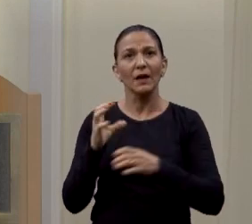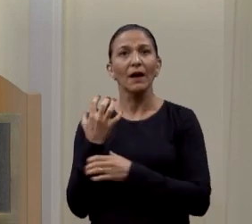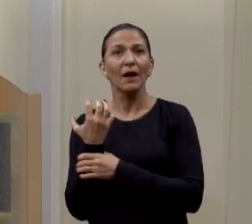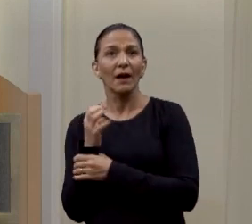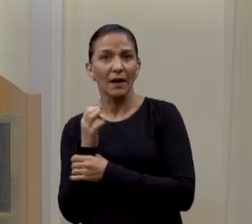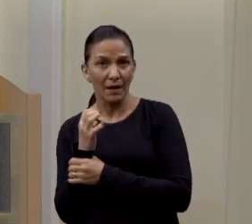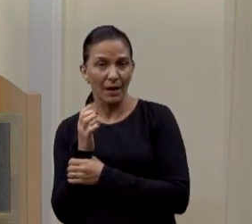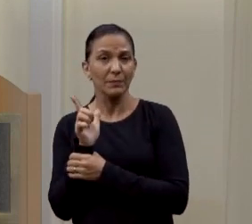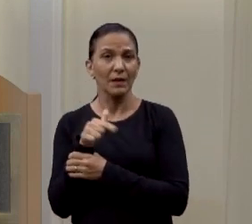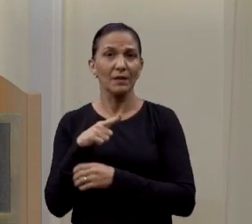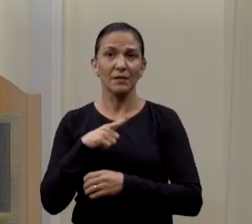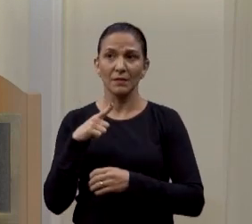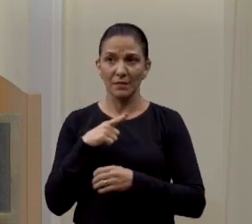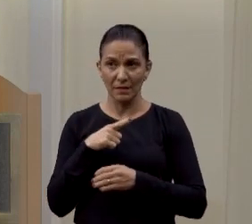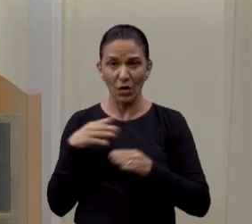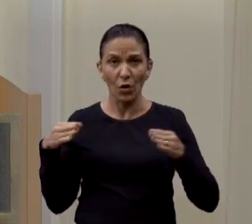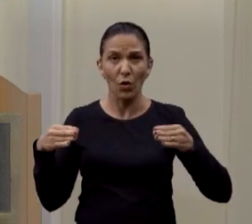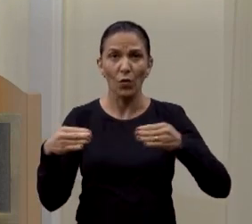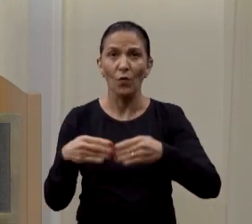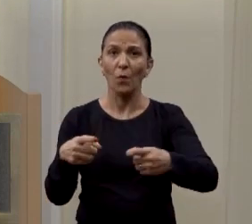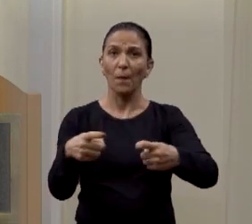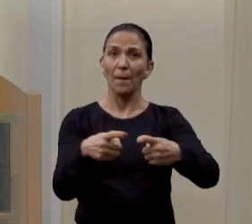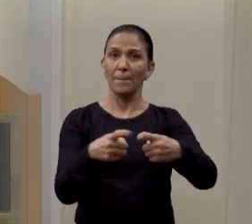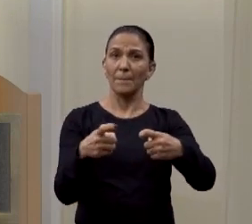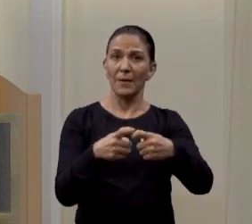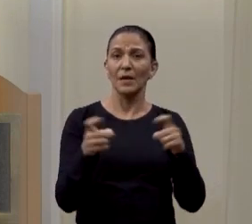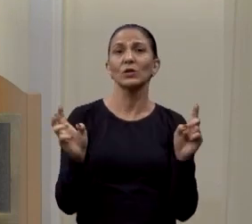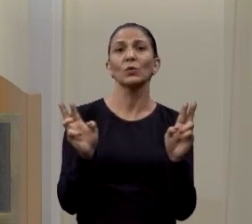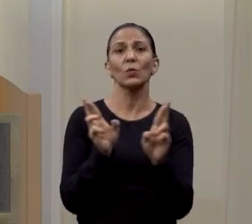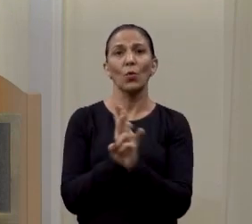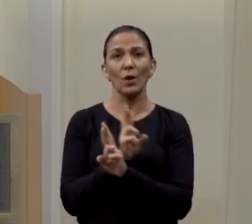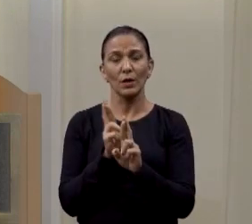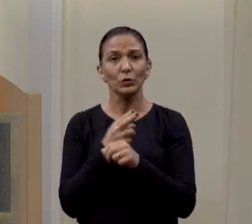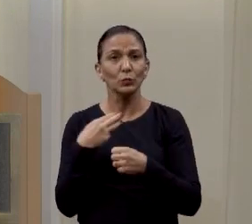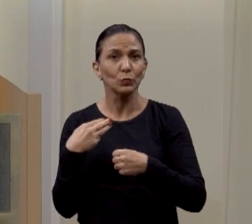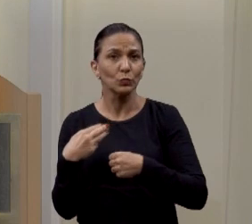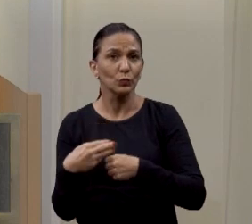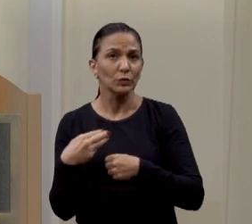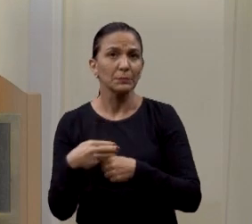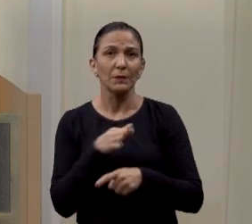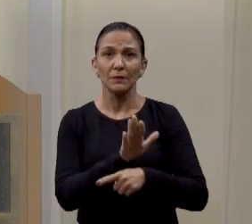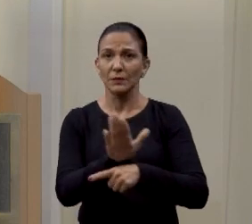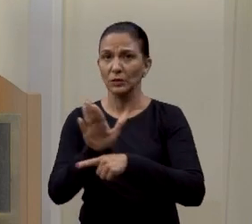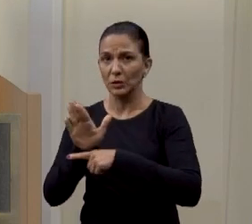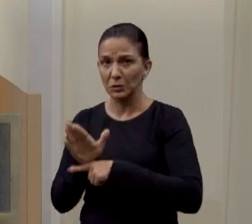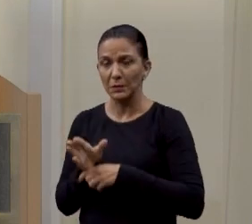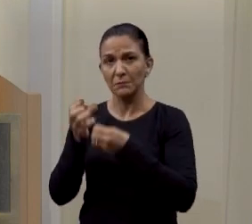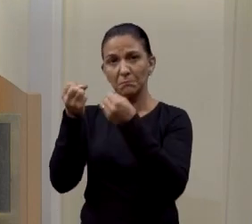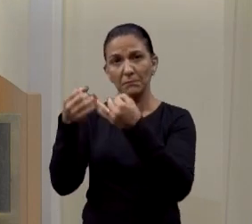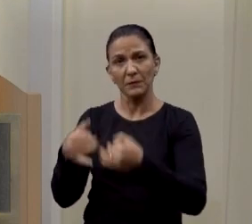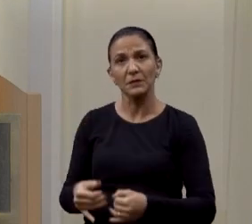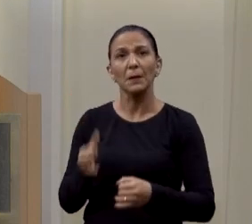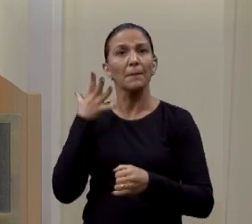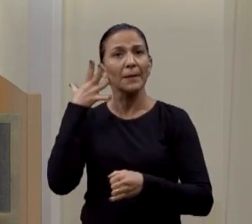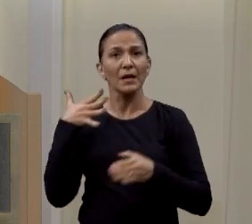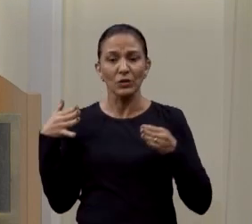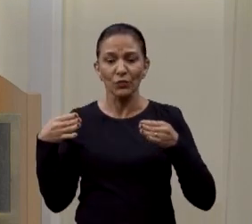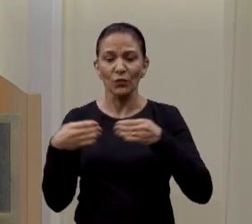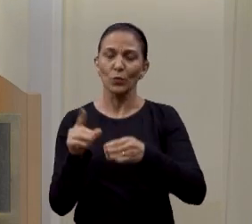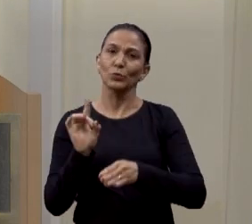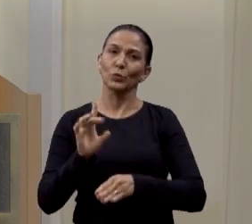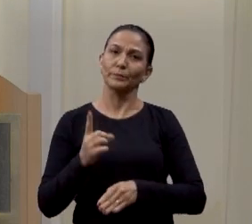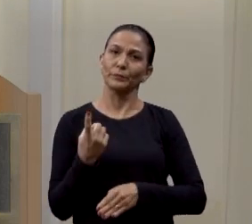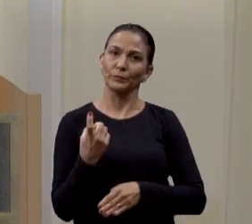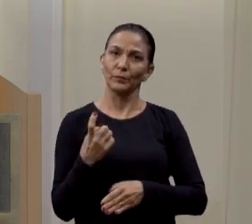Essa atividade é restrita aos médicos da rede municipal. Quero aqui fazer a leitura, nesse breve espaço